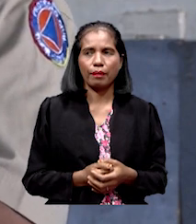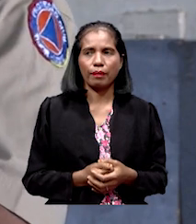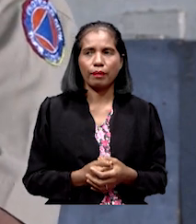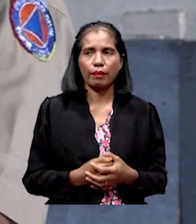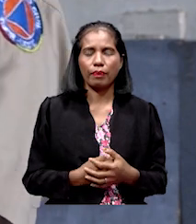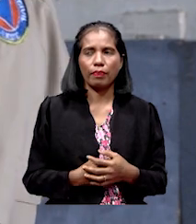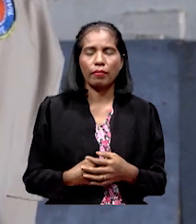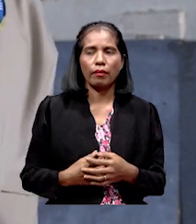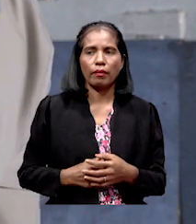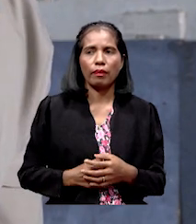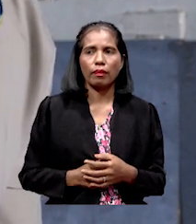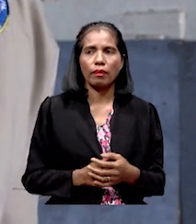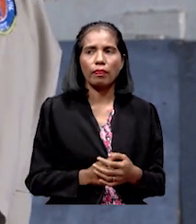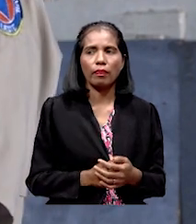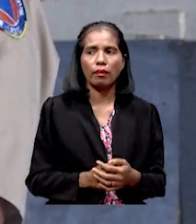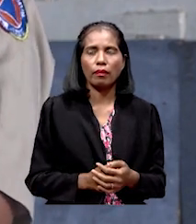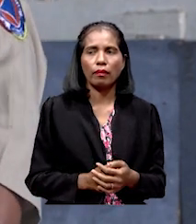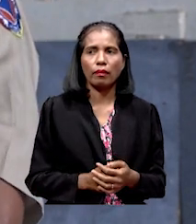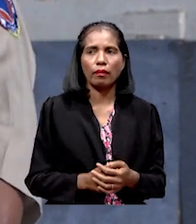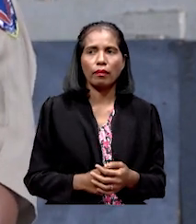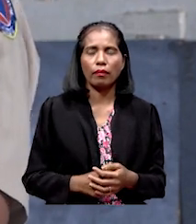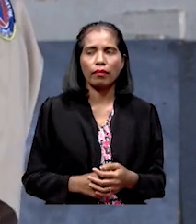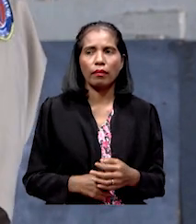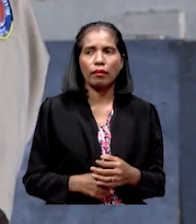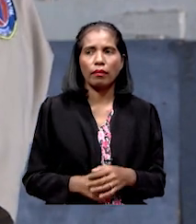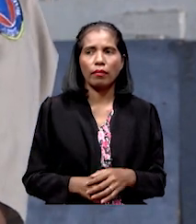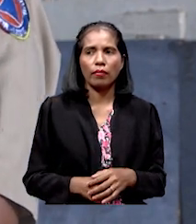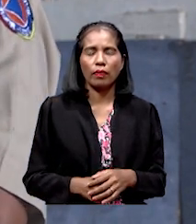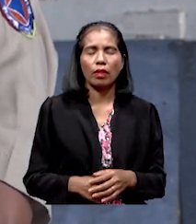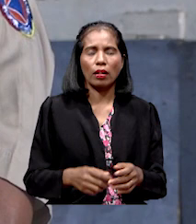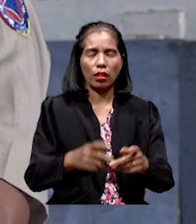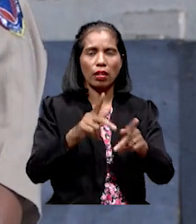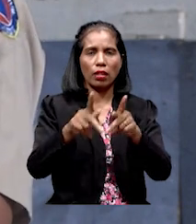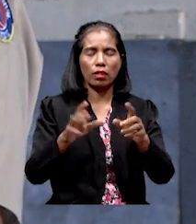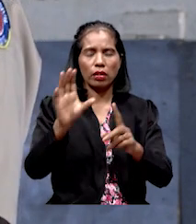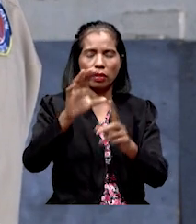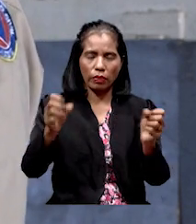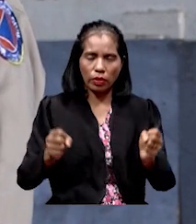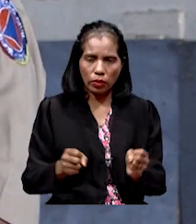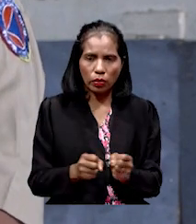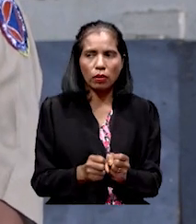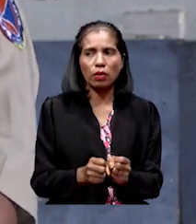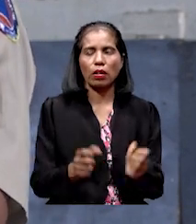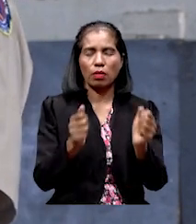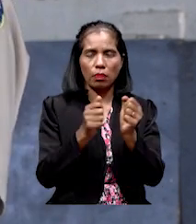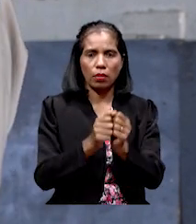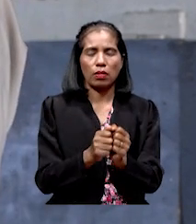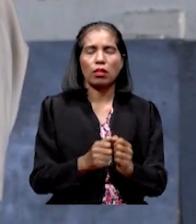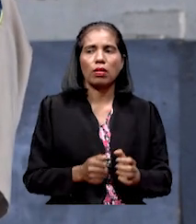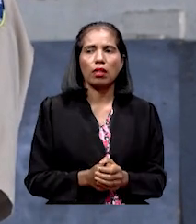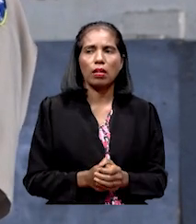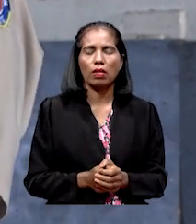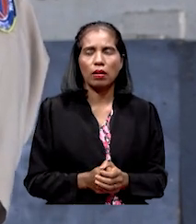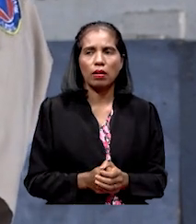Por São Sevilho, a motivou a autoridade local, a motivou a autoridade a presidente da autoridade do Sul Piscina,